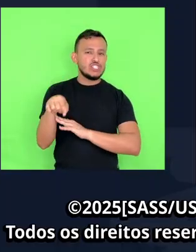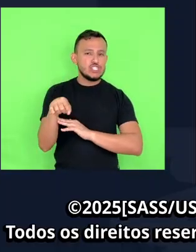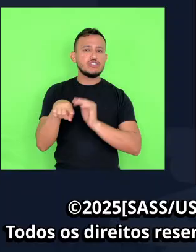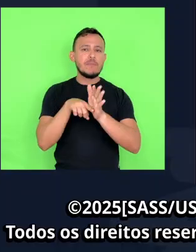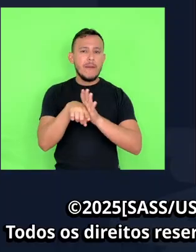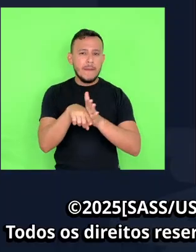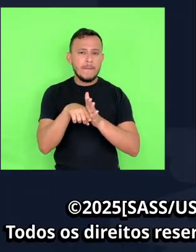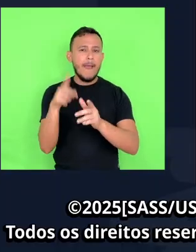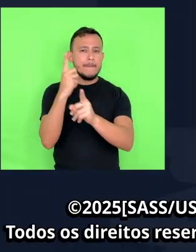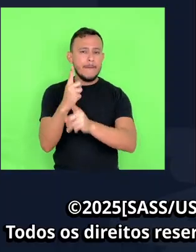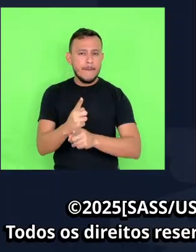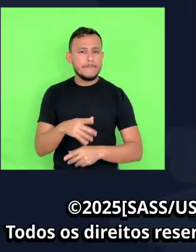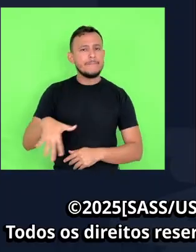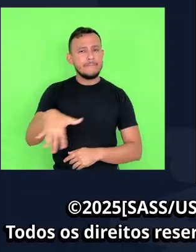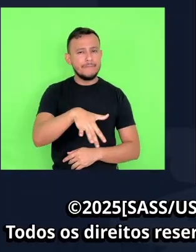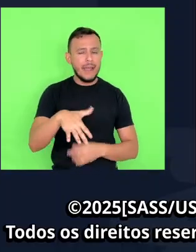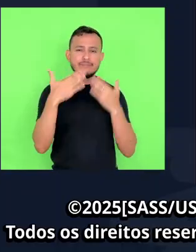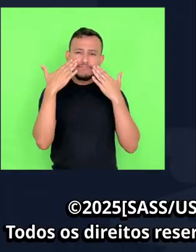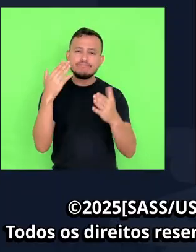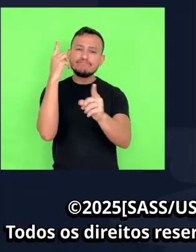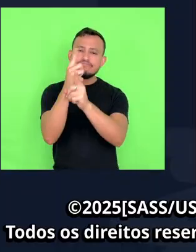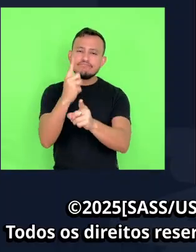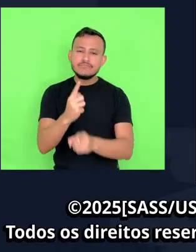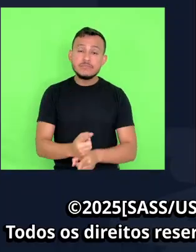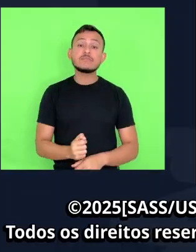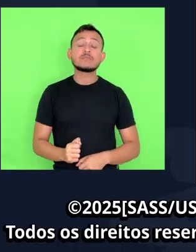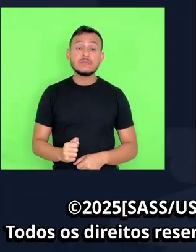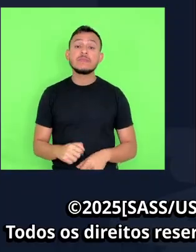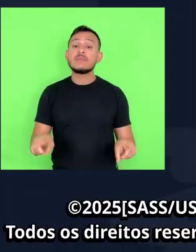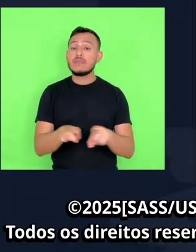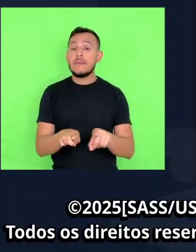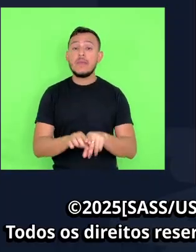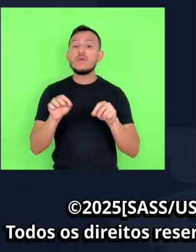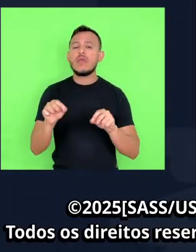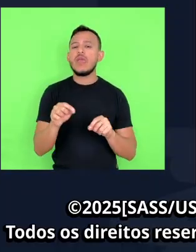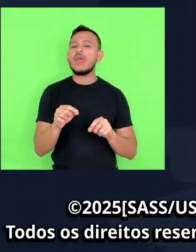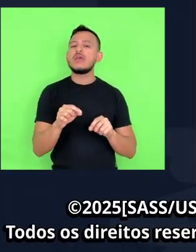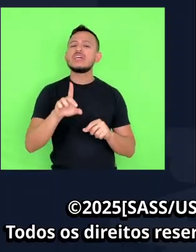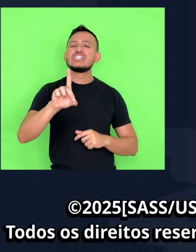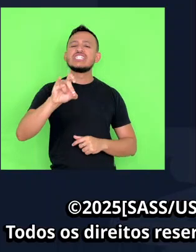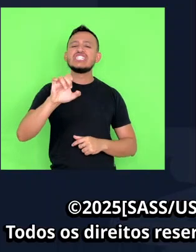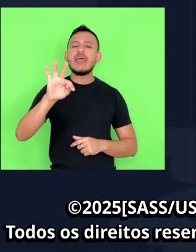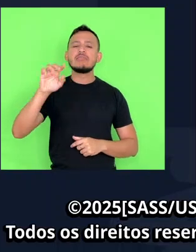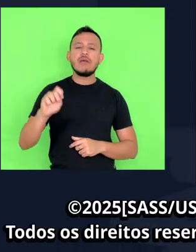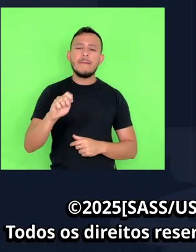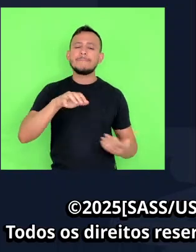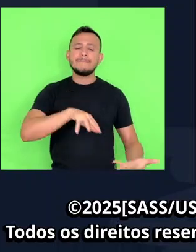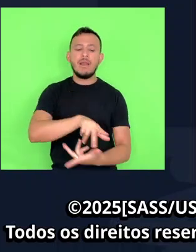sobre as evidências que existiam e propuseram essa dieta